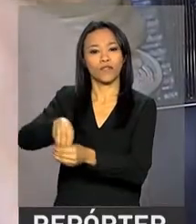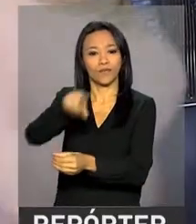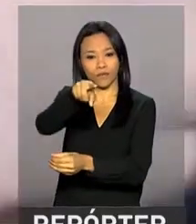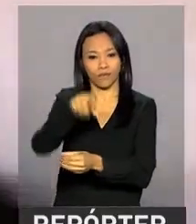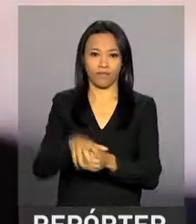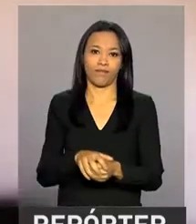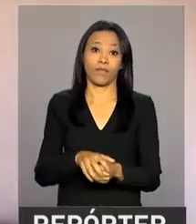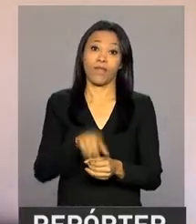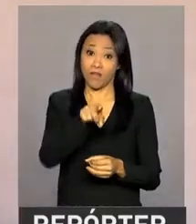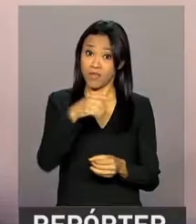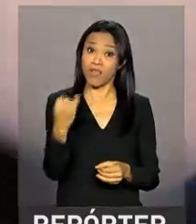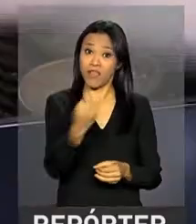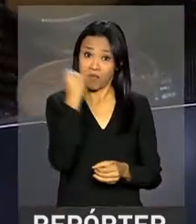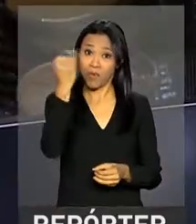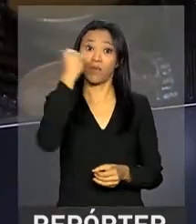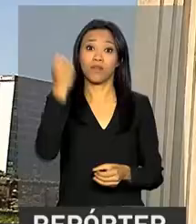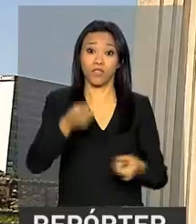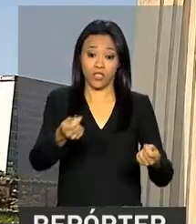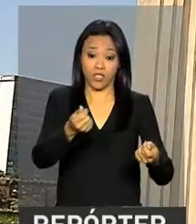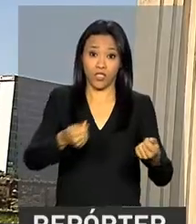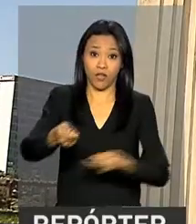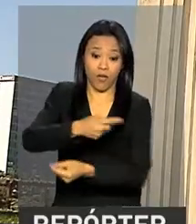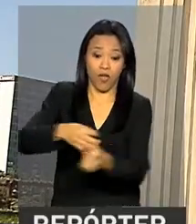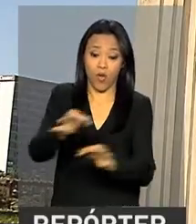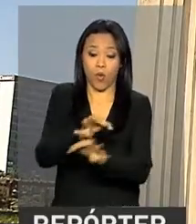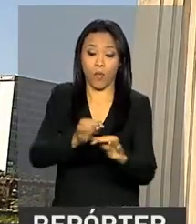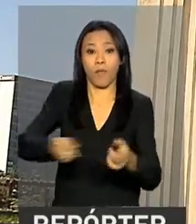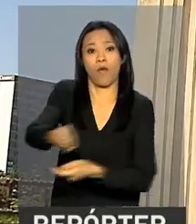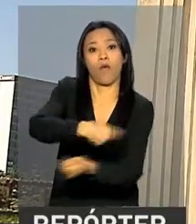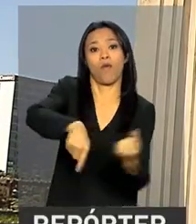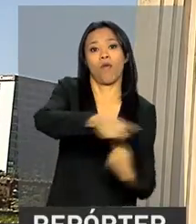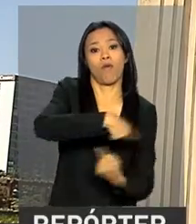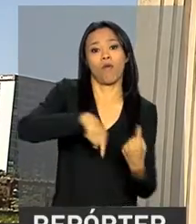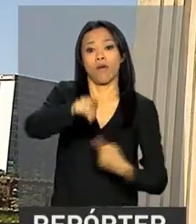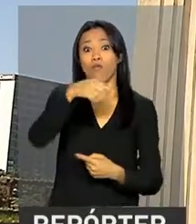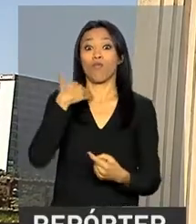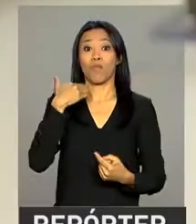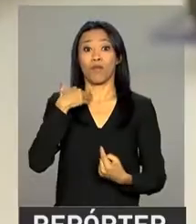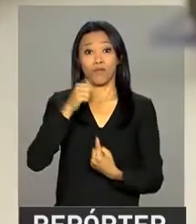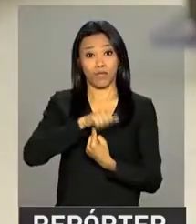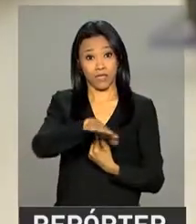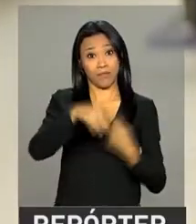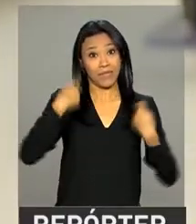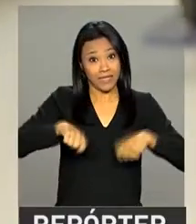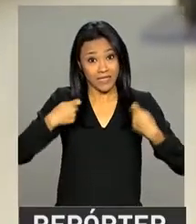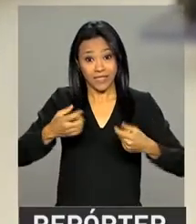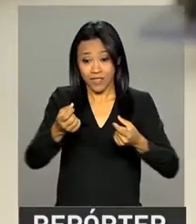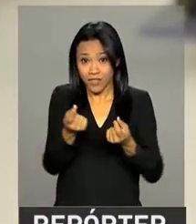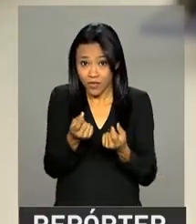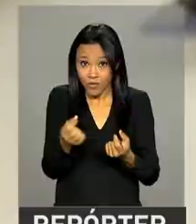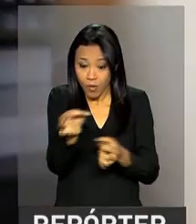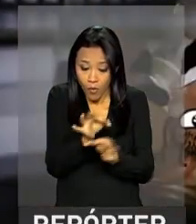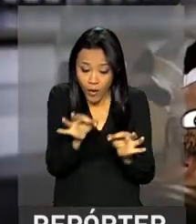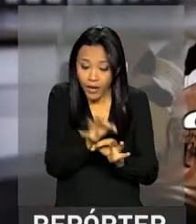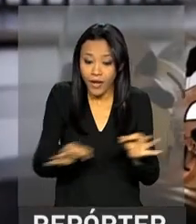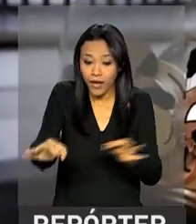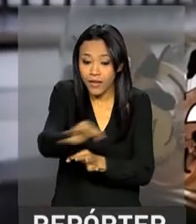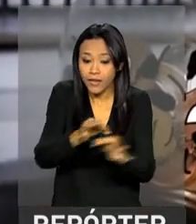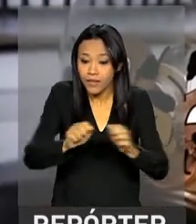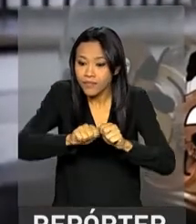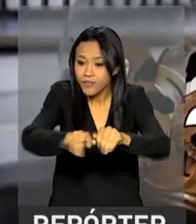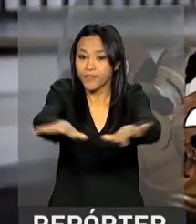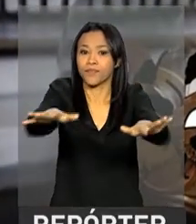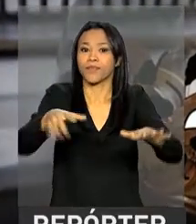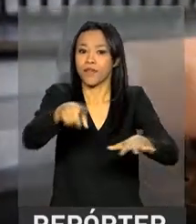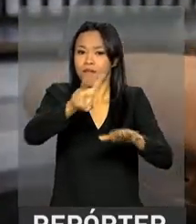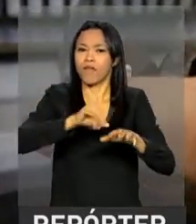Mas as moedas são importantes para a economia e, segundo o Banco Central, precisam circular. E é isso que pretende mostrar uma campanha nacional que vai